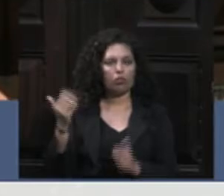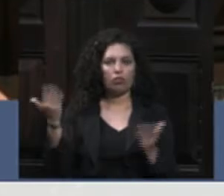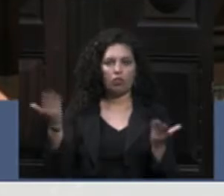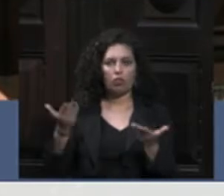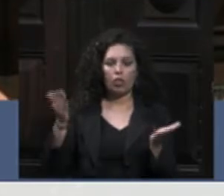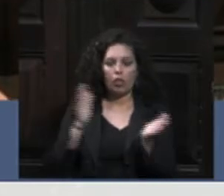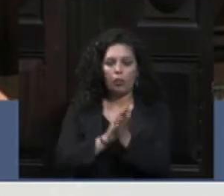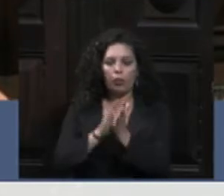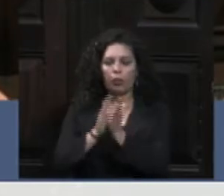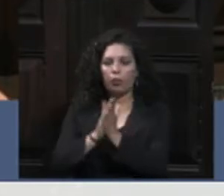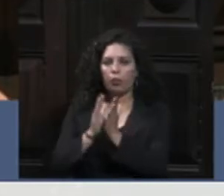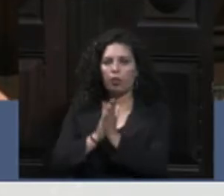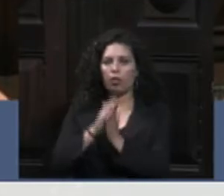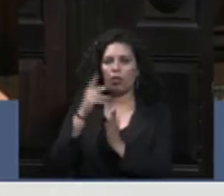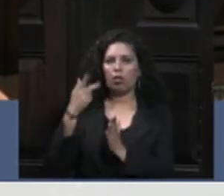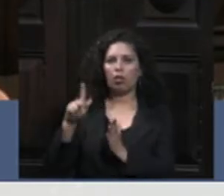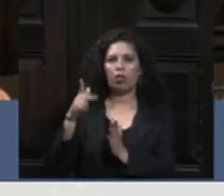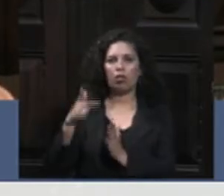aniversaria